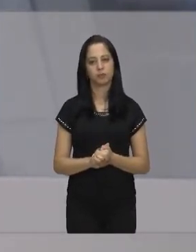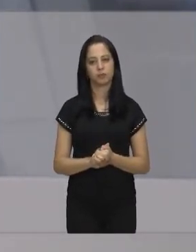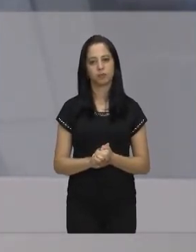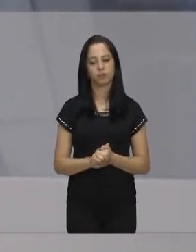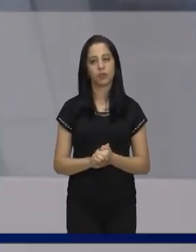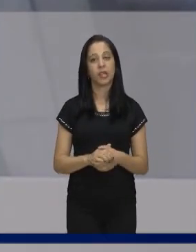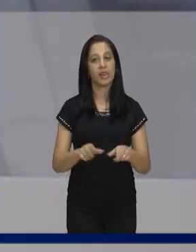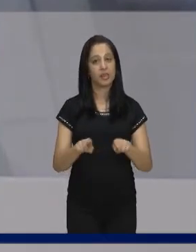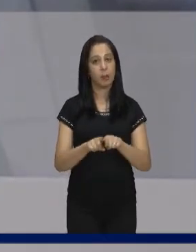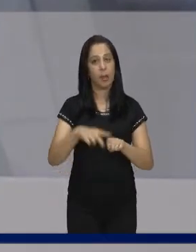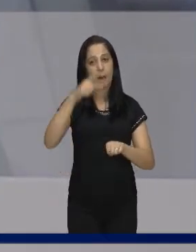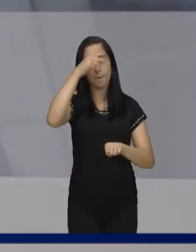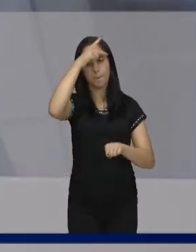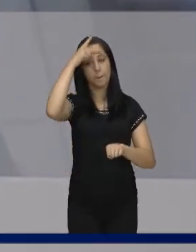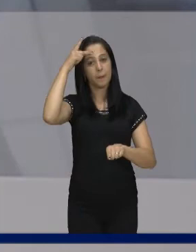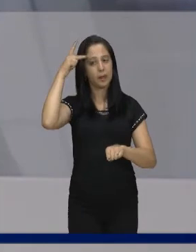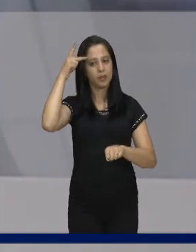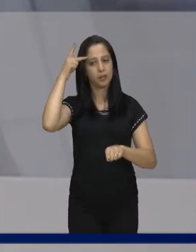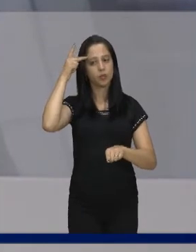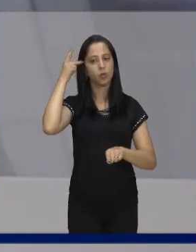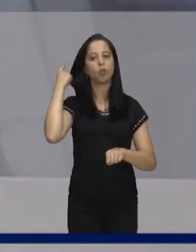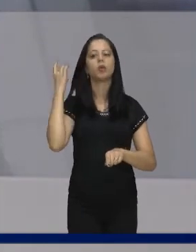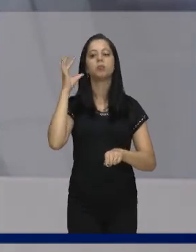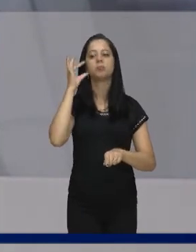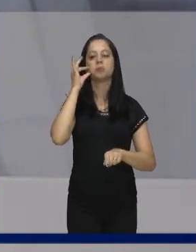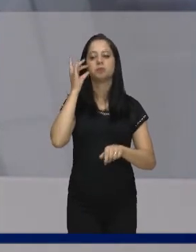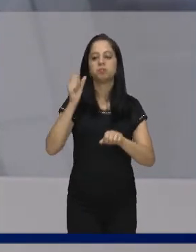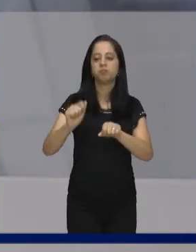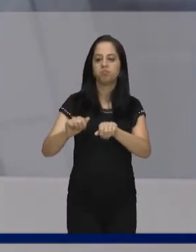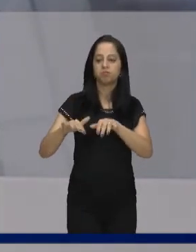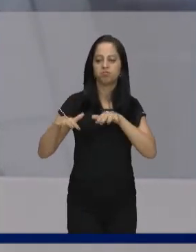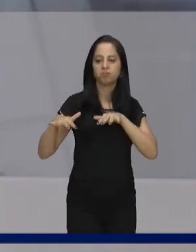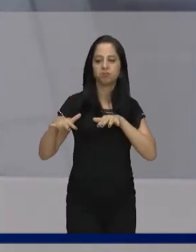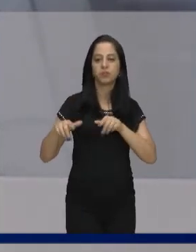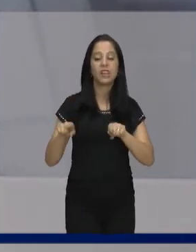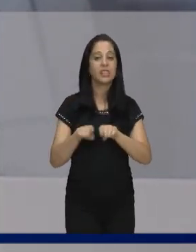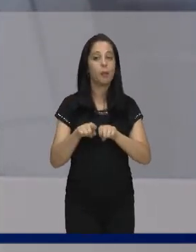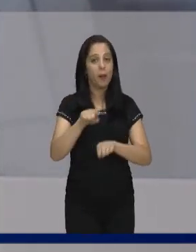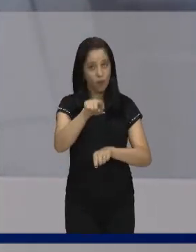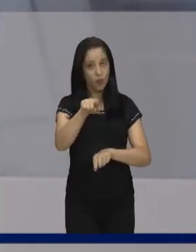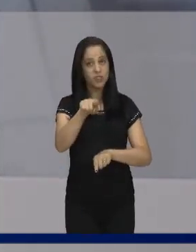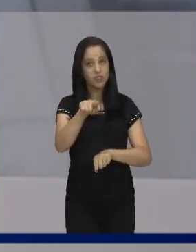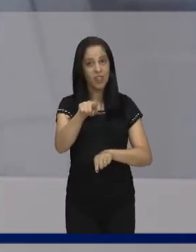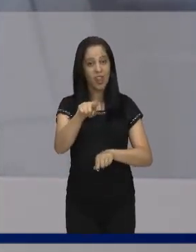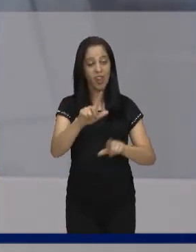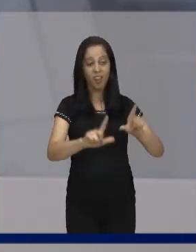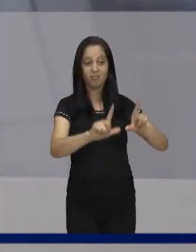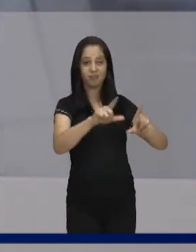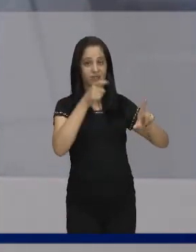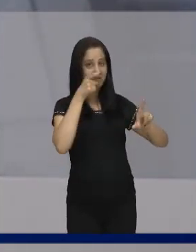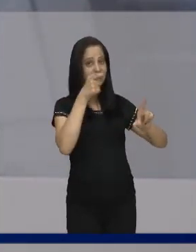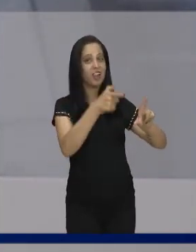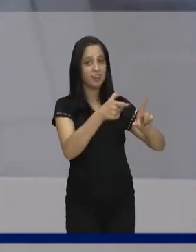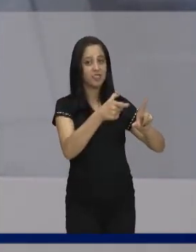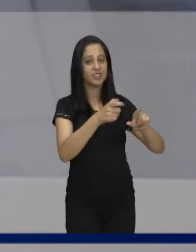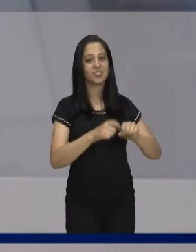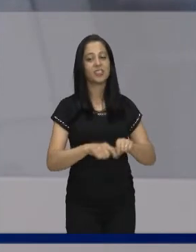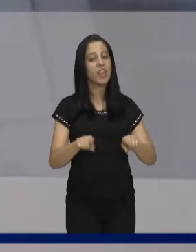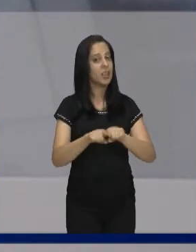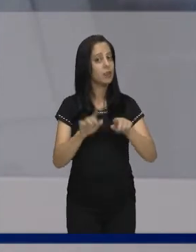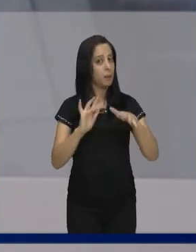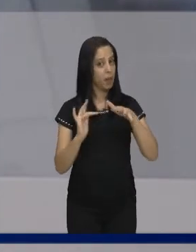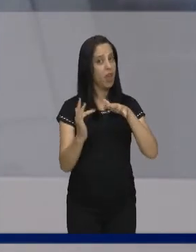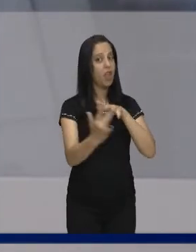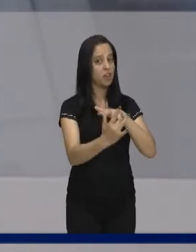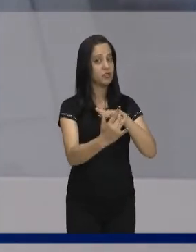público presente em nosso plenário e a você que nos assiste pela TV Câmara e pelas nossas